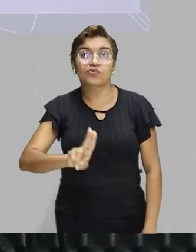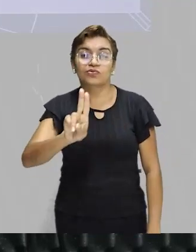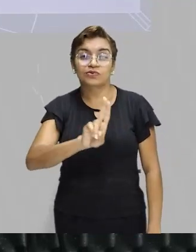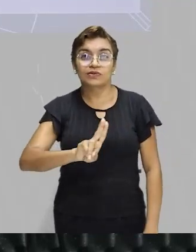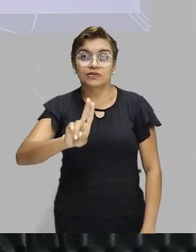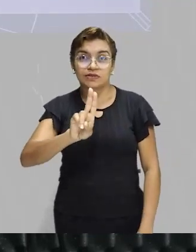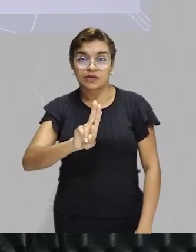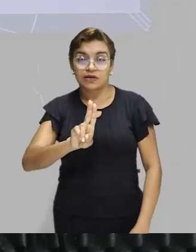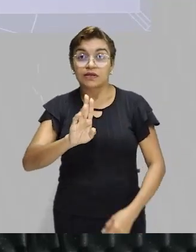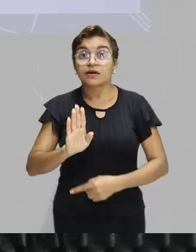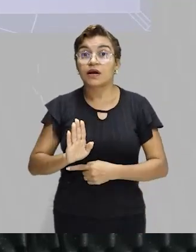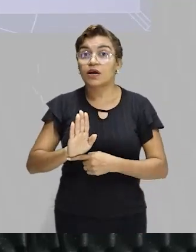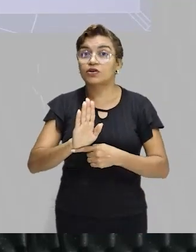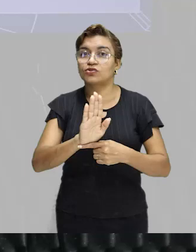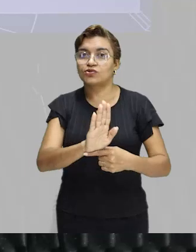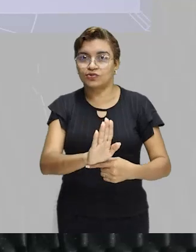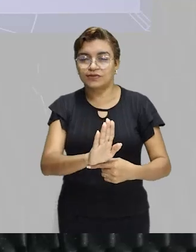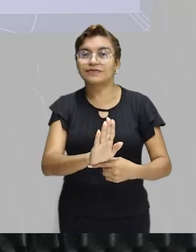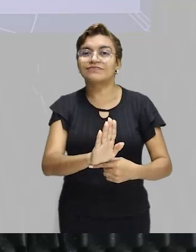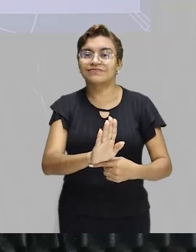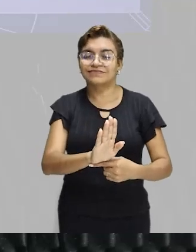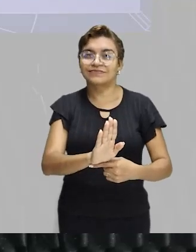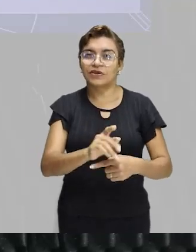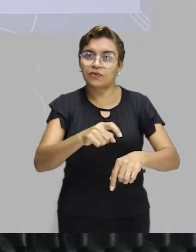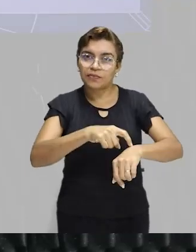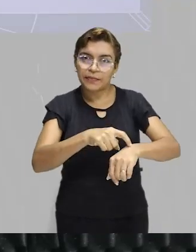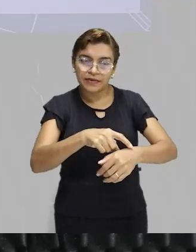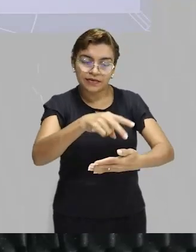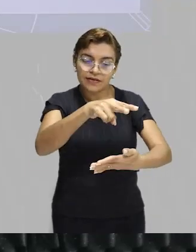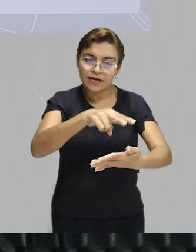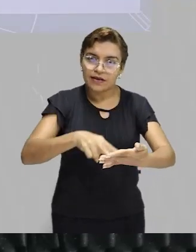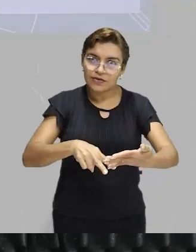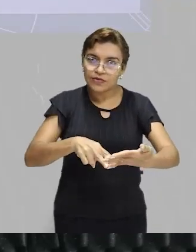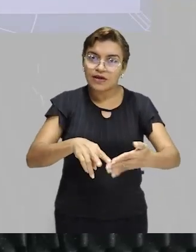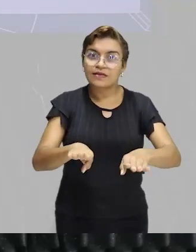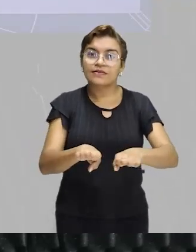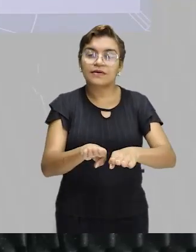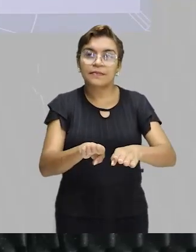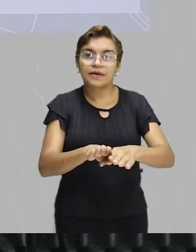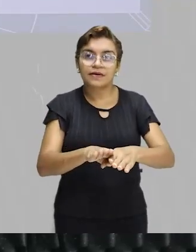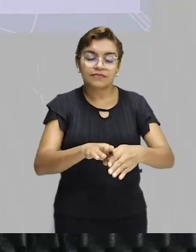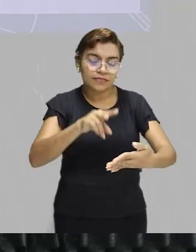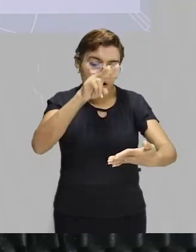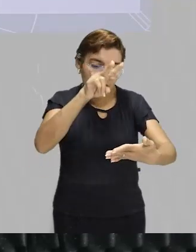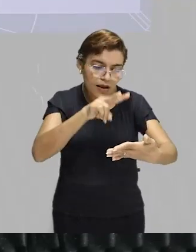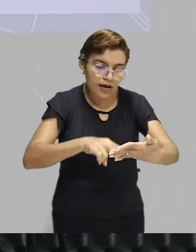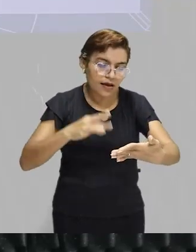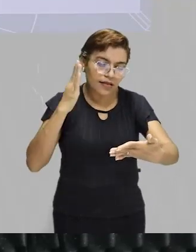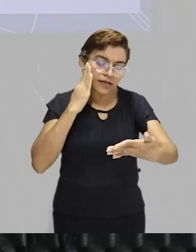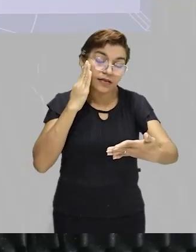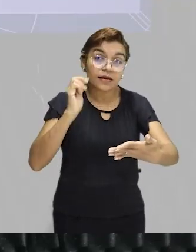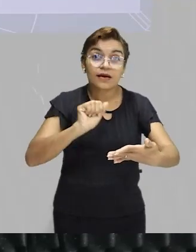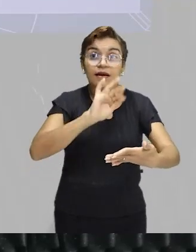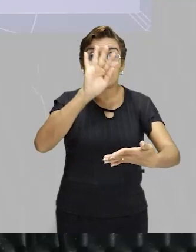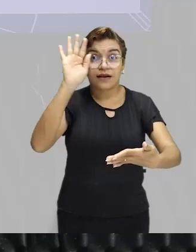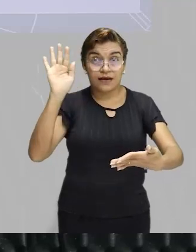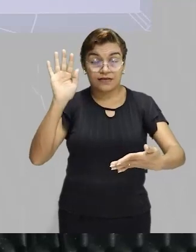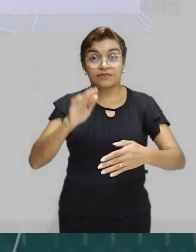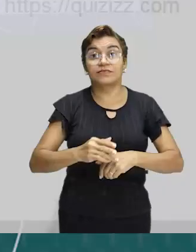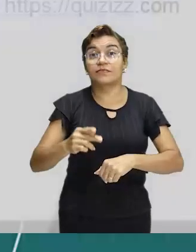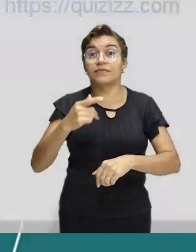para auxiliar, para ajudar na leitura e na compreensão de um texto em língua estrangeira.